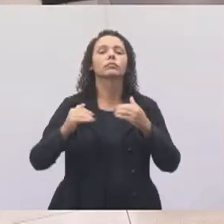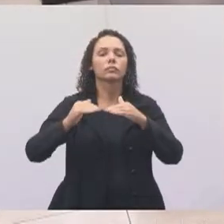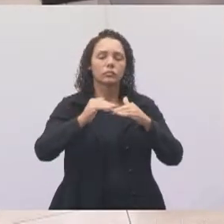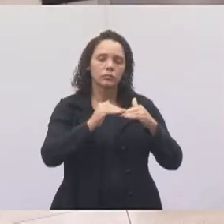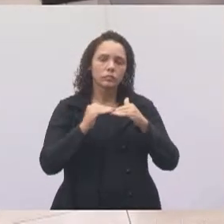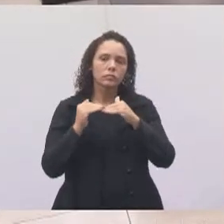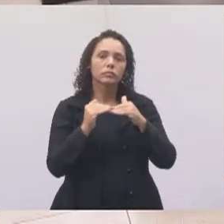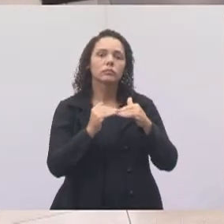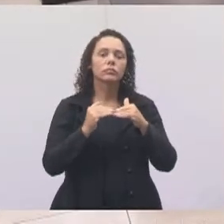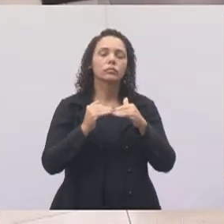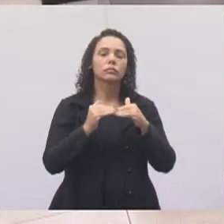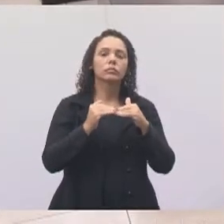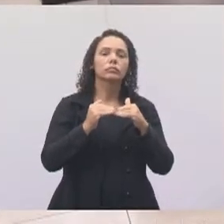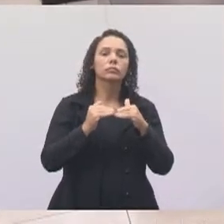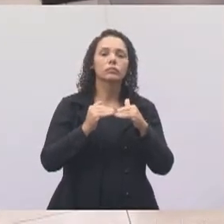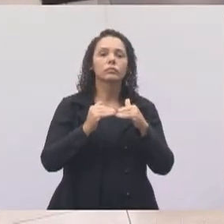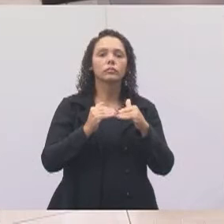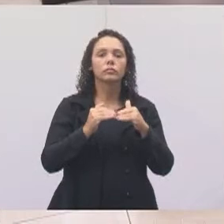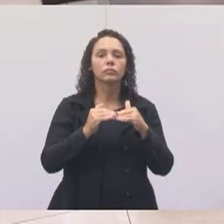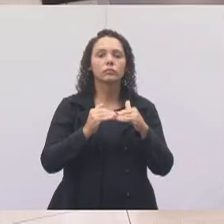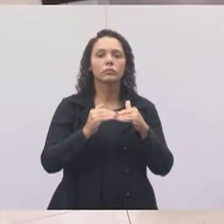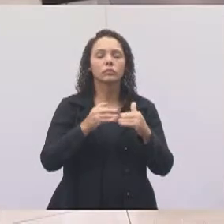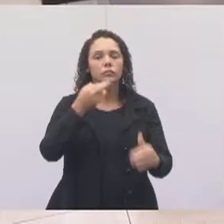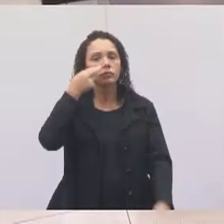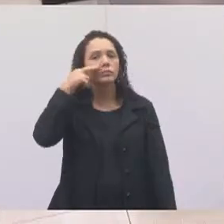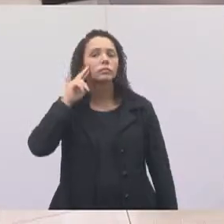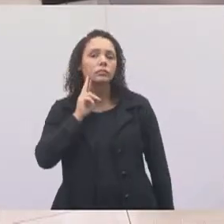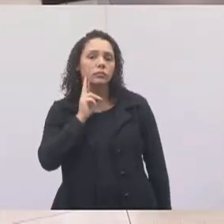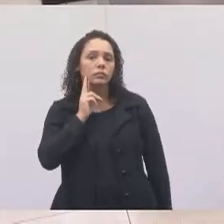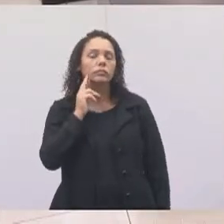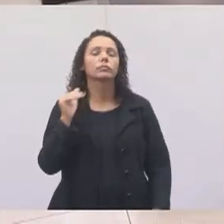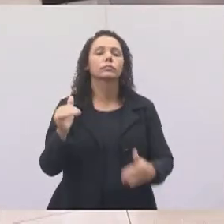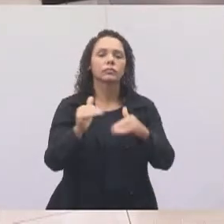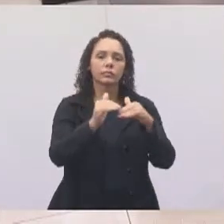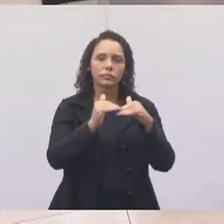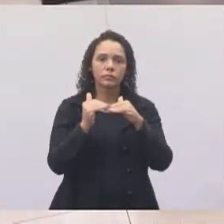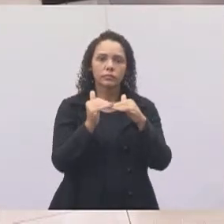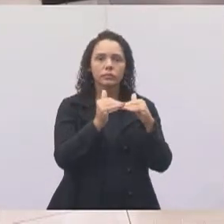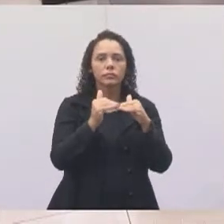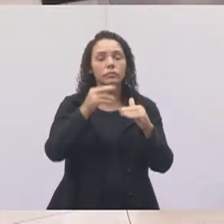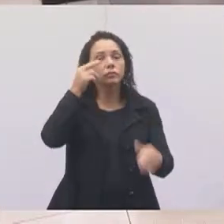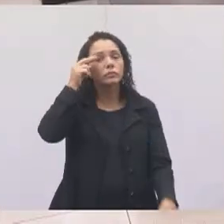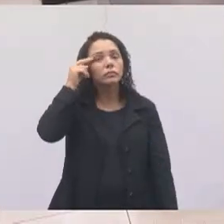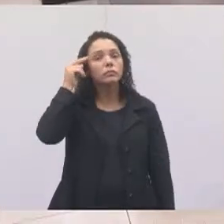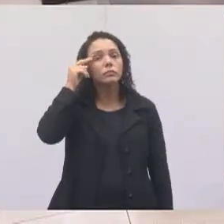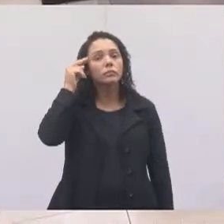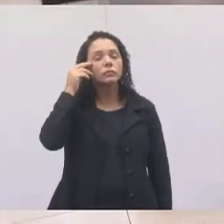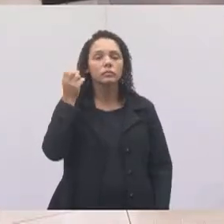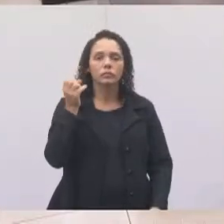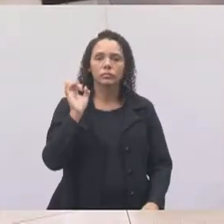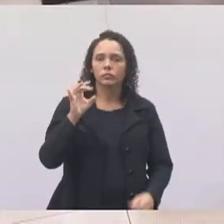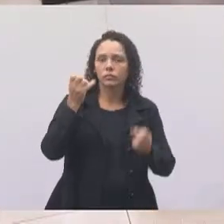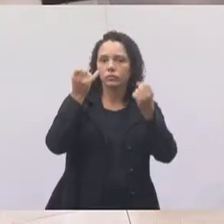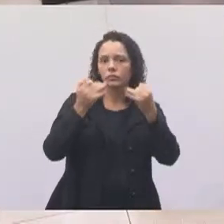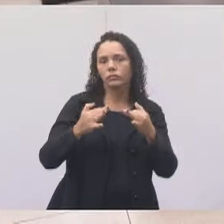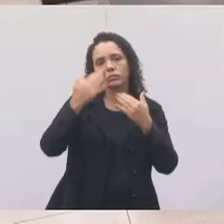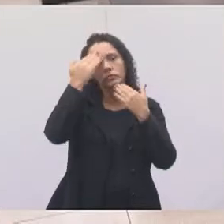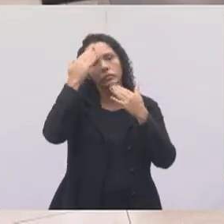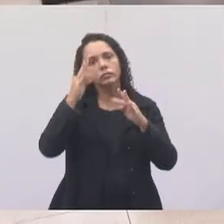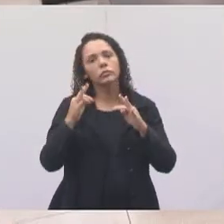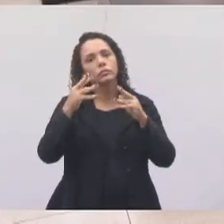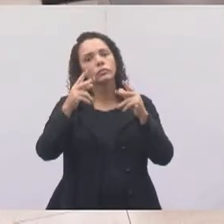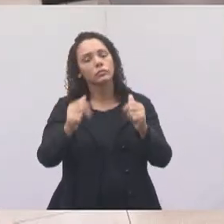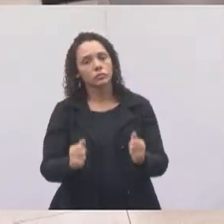Favorável. Como vota o vereador Rogério Timóteo? Favorável. Como vota o vereador Roninha? Só justificar, agradecer a